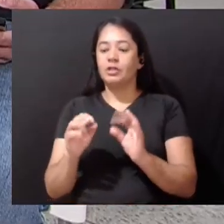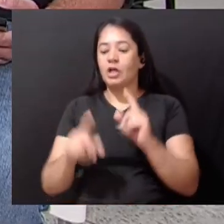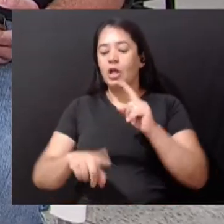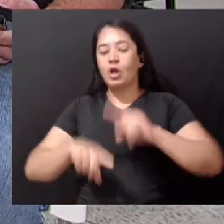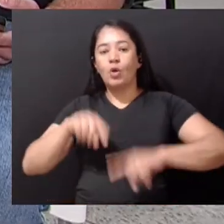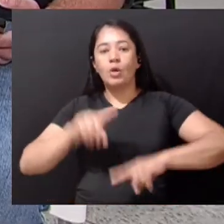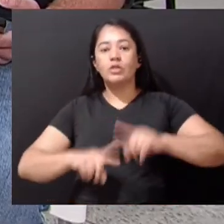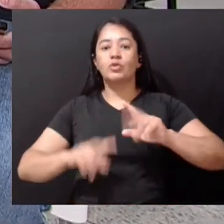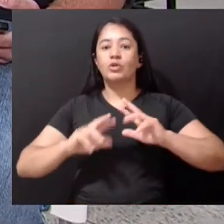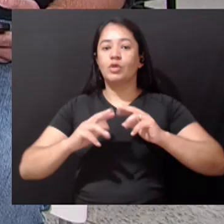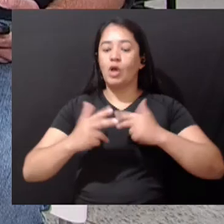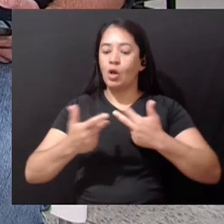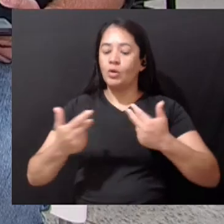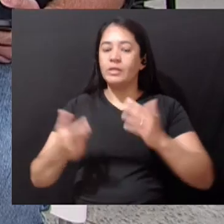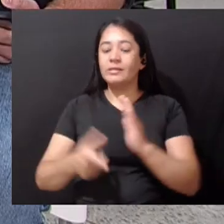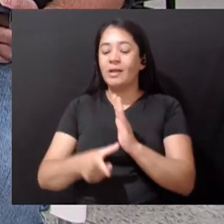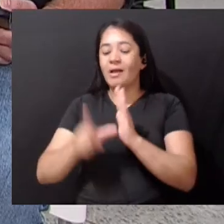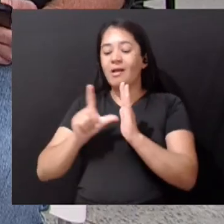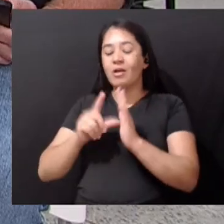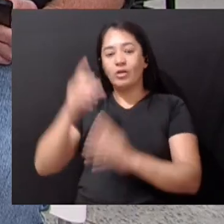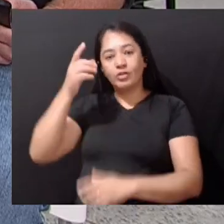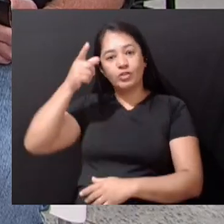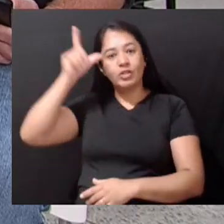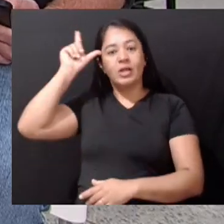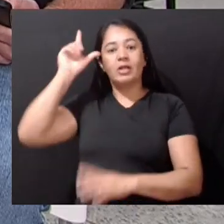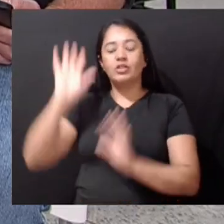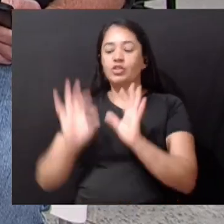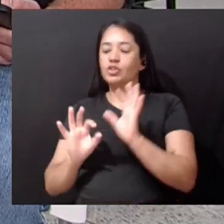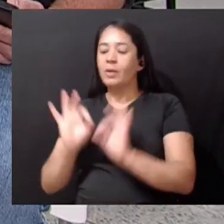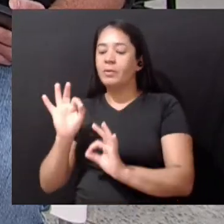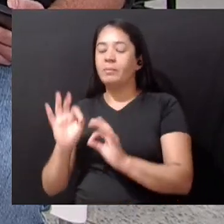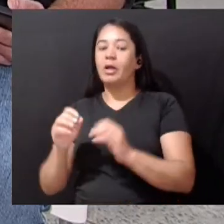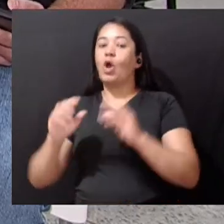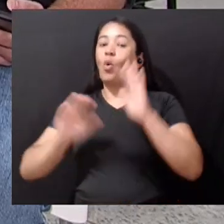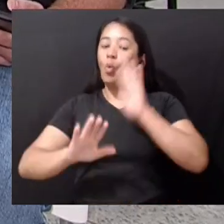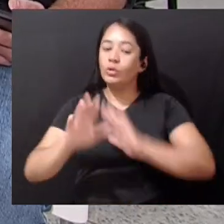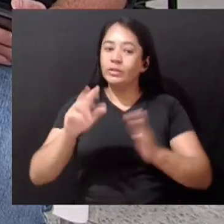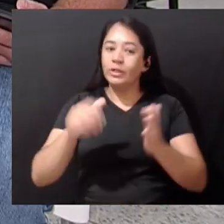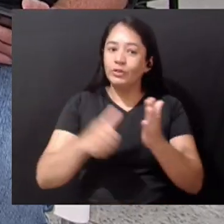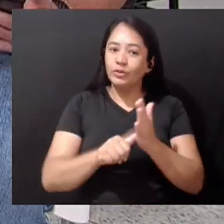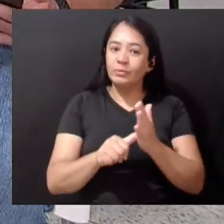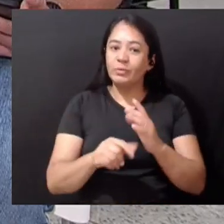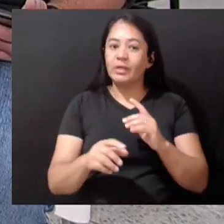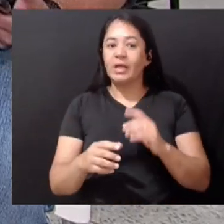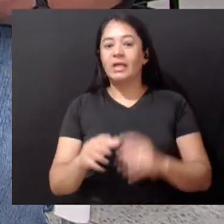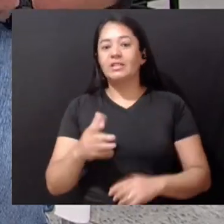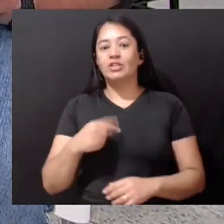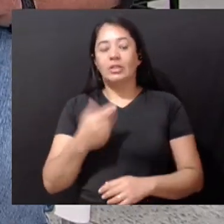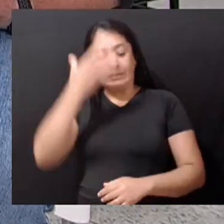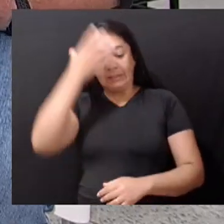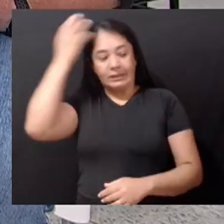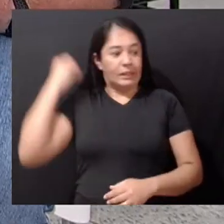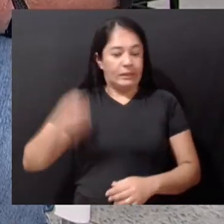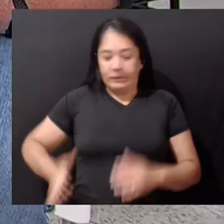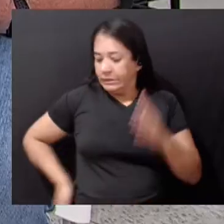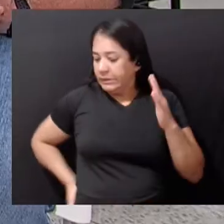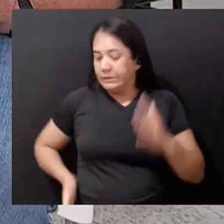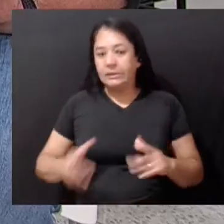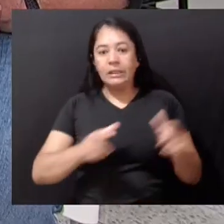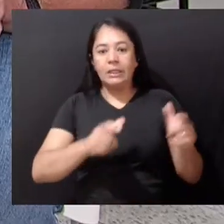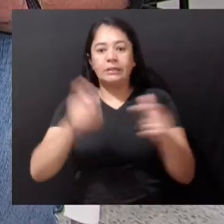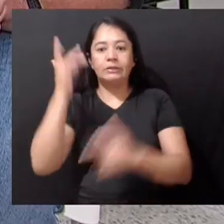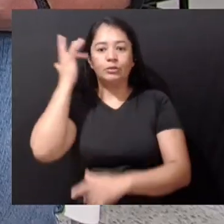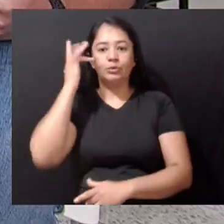anterior, cuidar do documento, porque às vezes a gente não deixa isso preparado e bate aquele desespero,